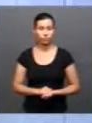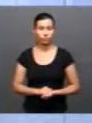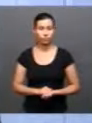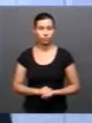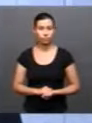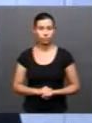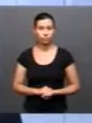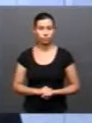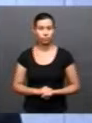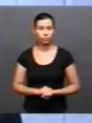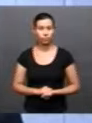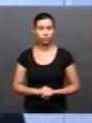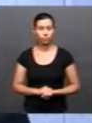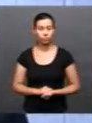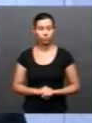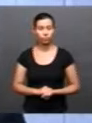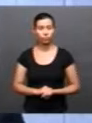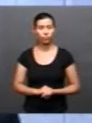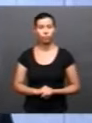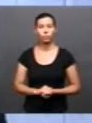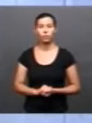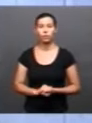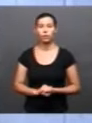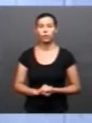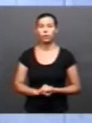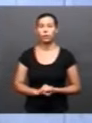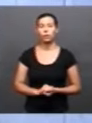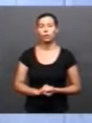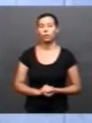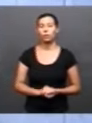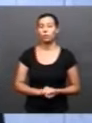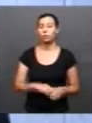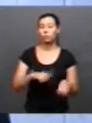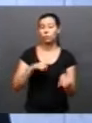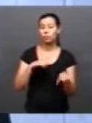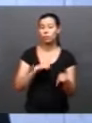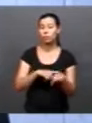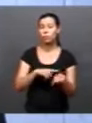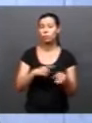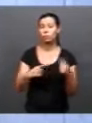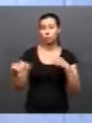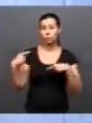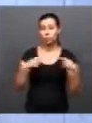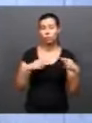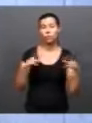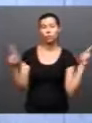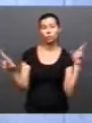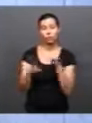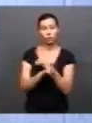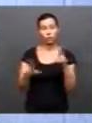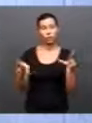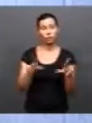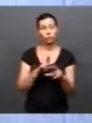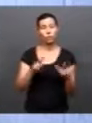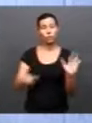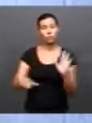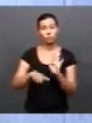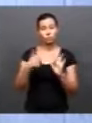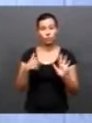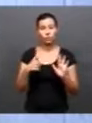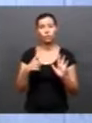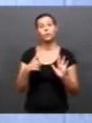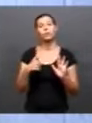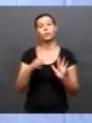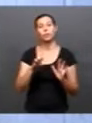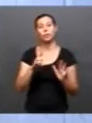Um momento para discutir a relação. Assim foi a primeira edição do Comunica Ciência, o